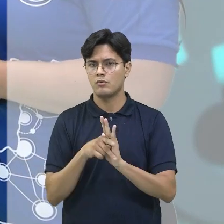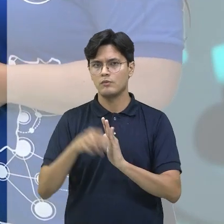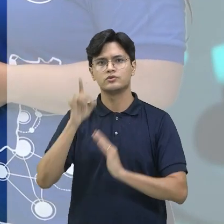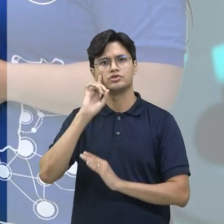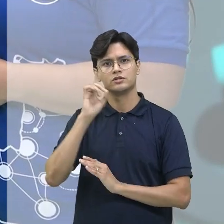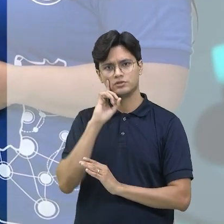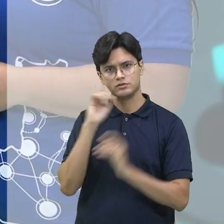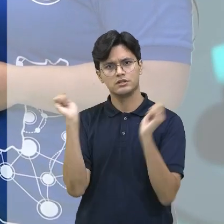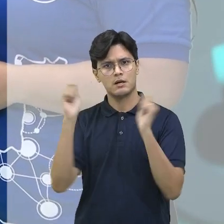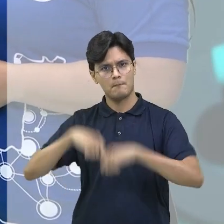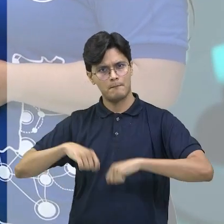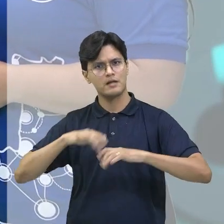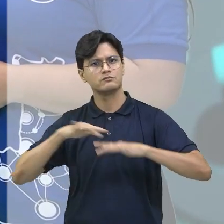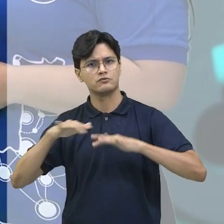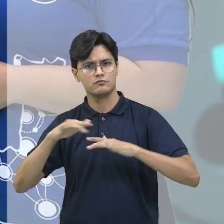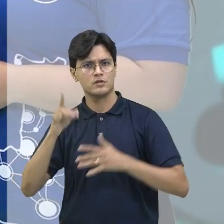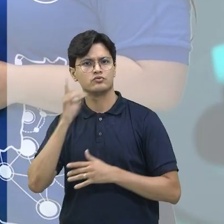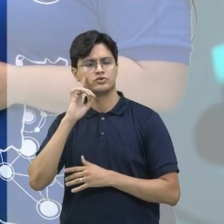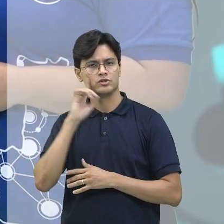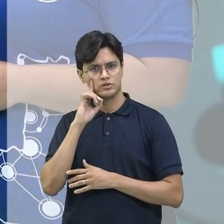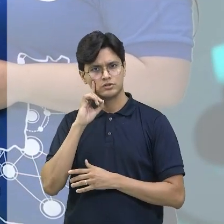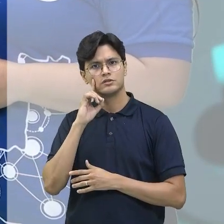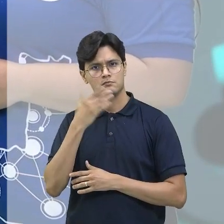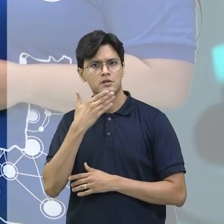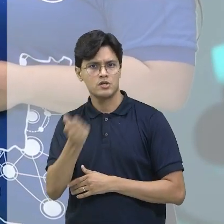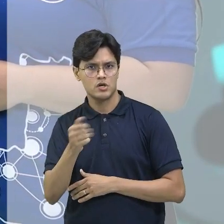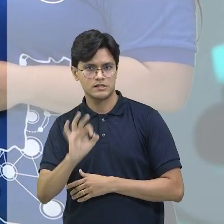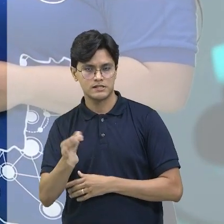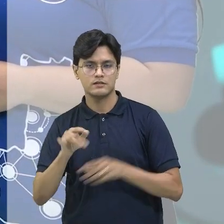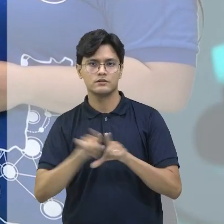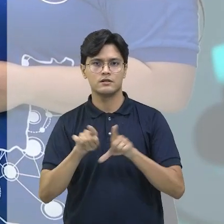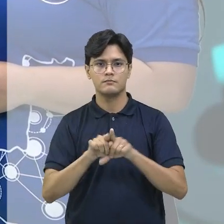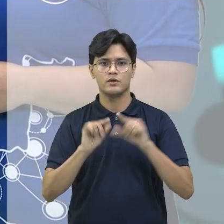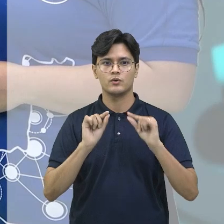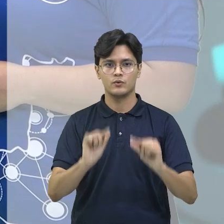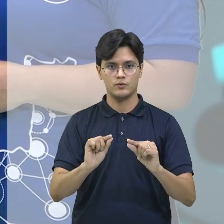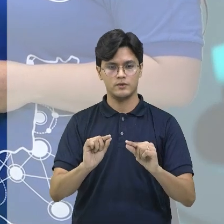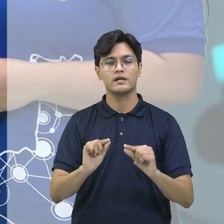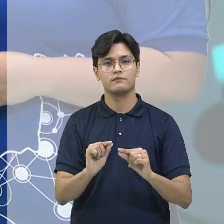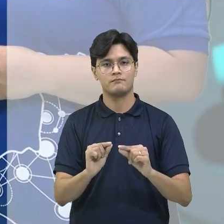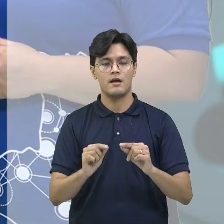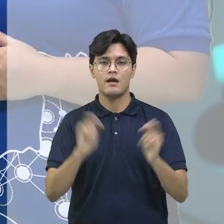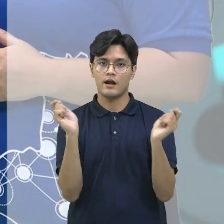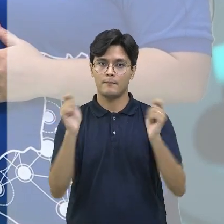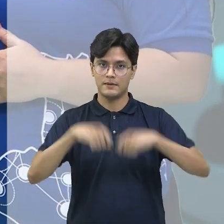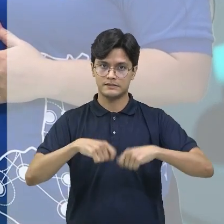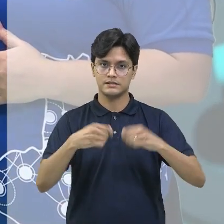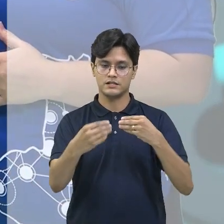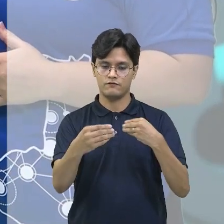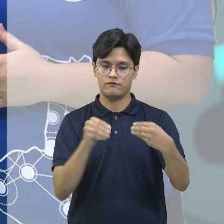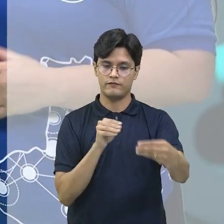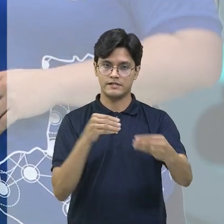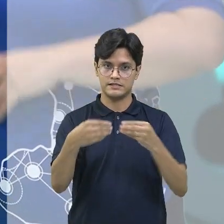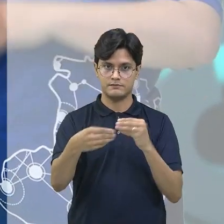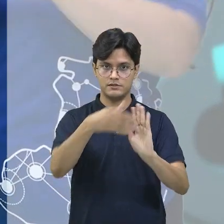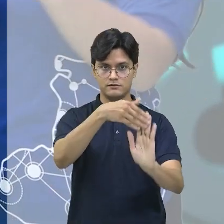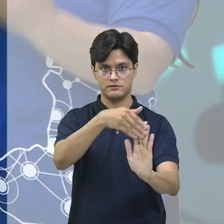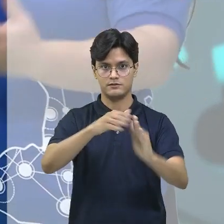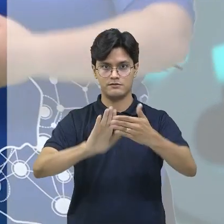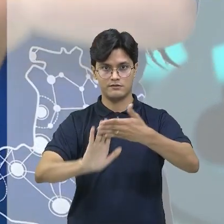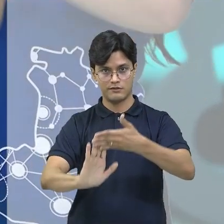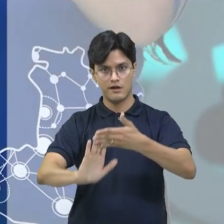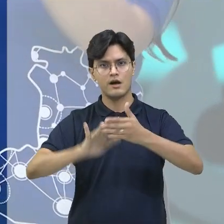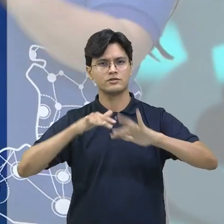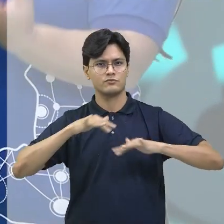certo? Outro benefício, aumento da flexibilidade e mobilidade. Se você